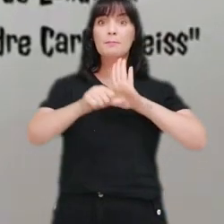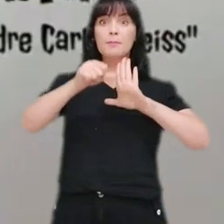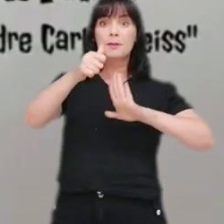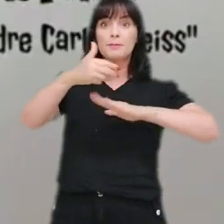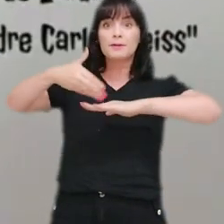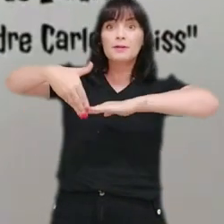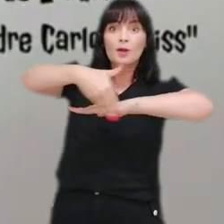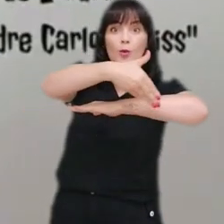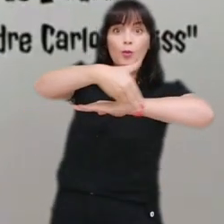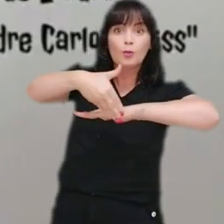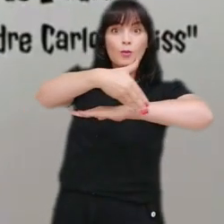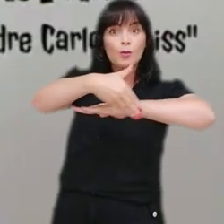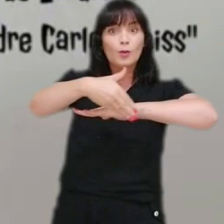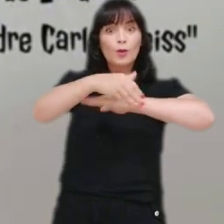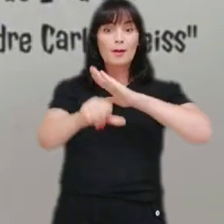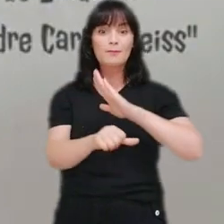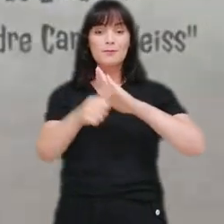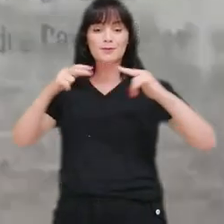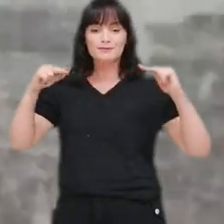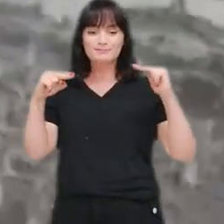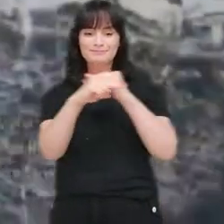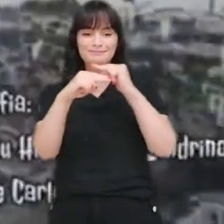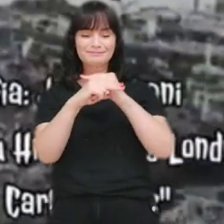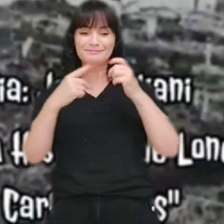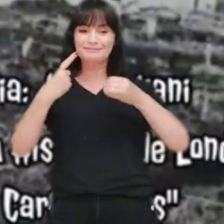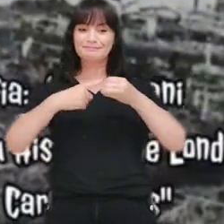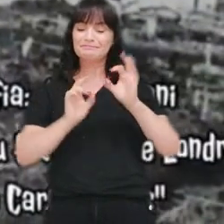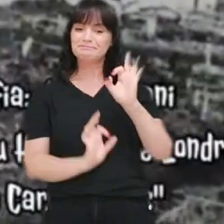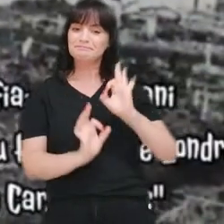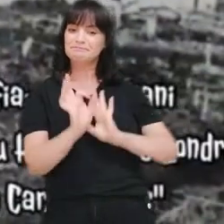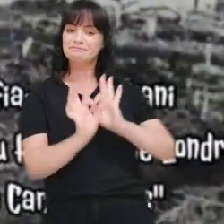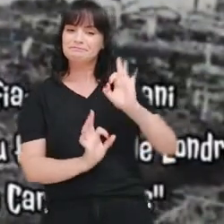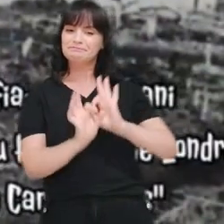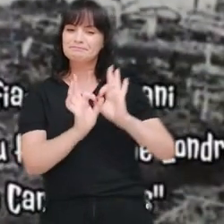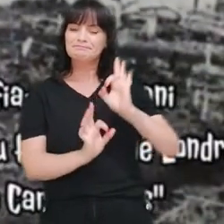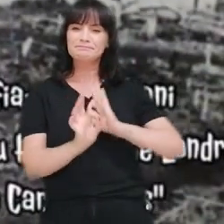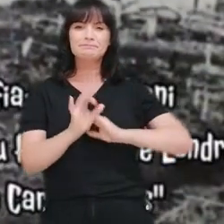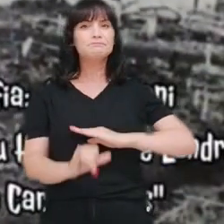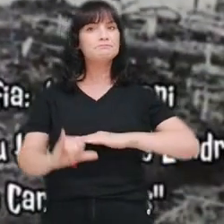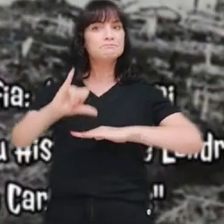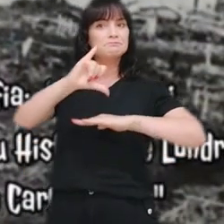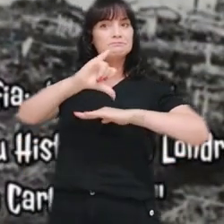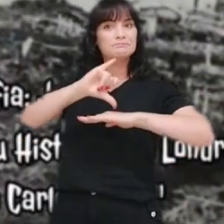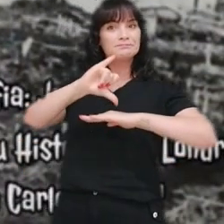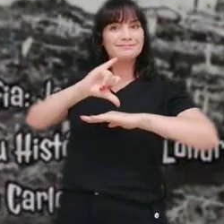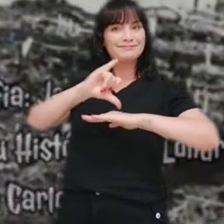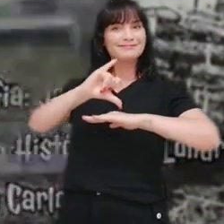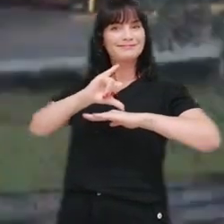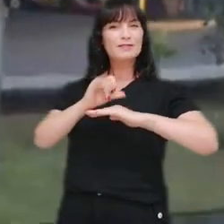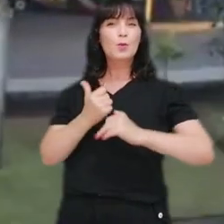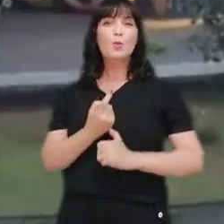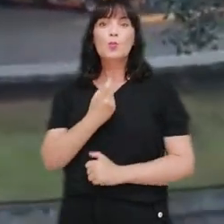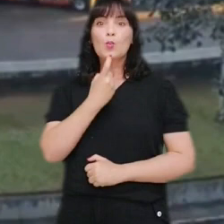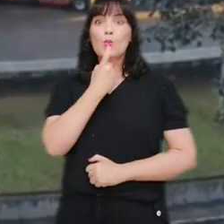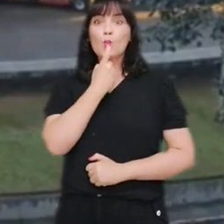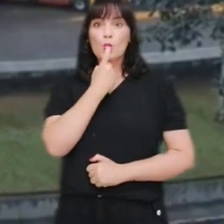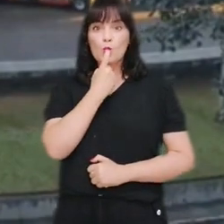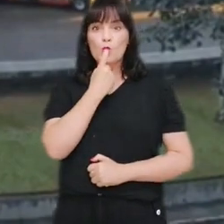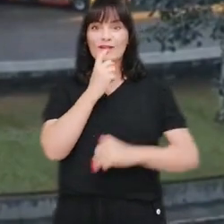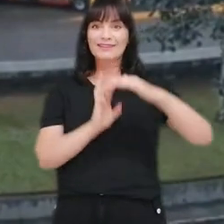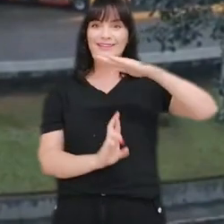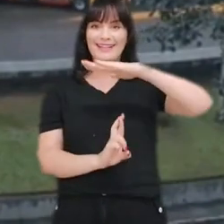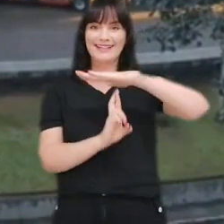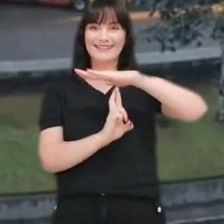primeiras ruas e avenidas da cidade foram planejadas. Ele fica bem pertinho da nossa bus station,